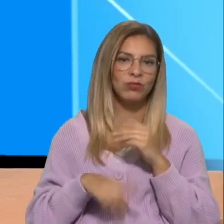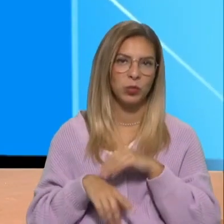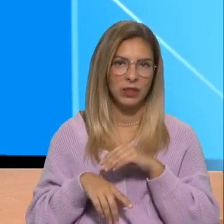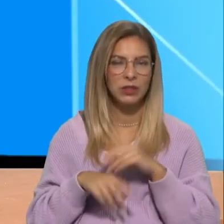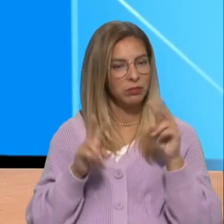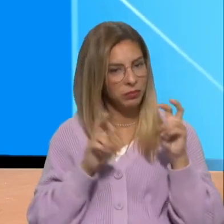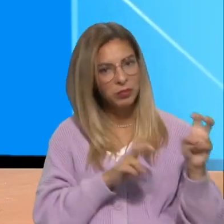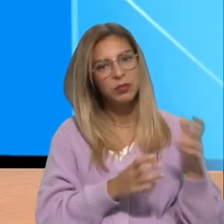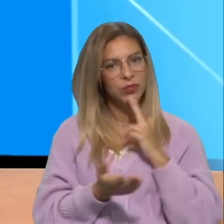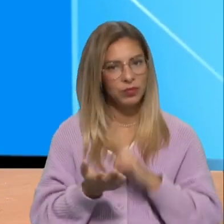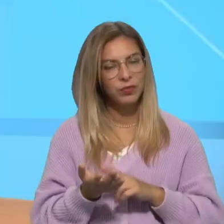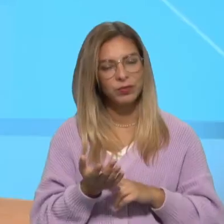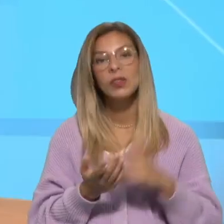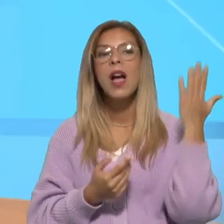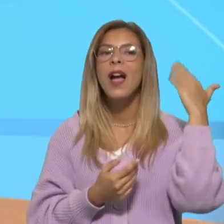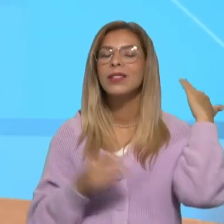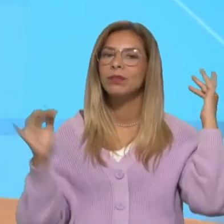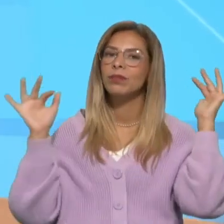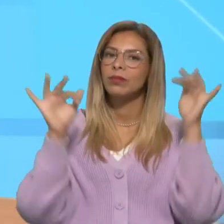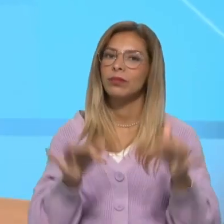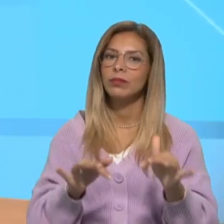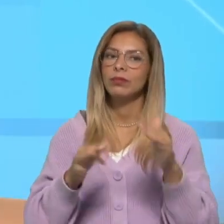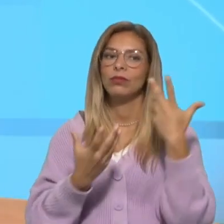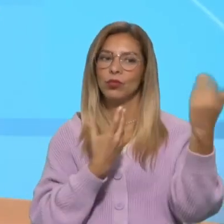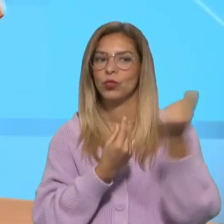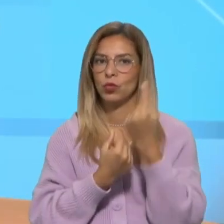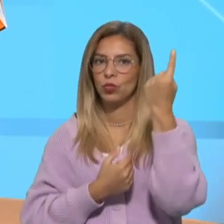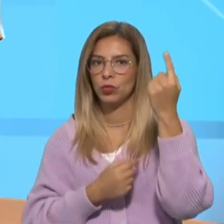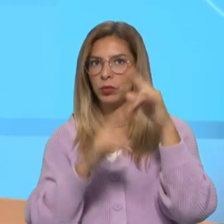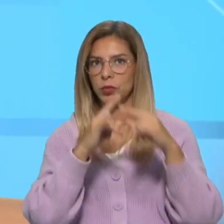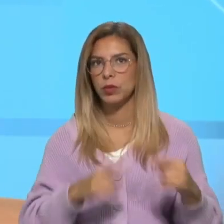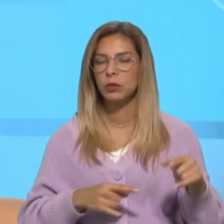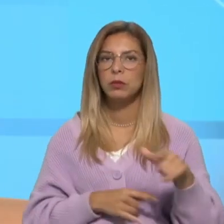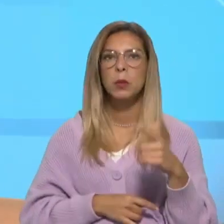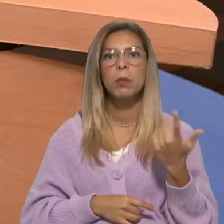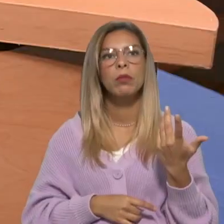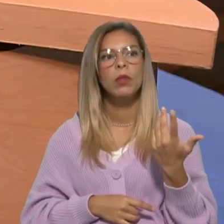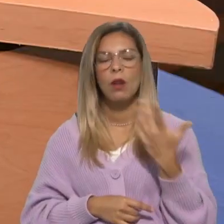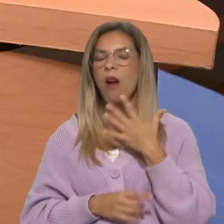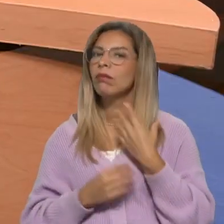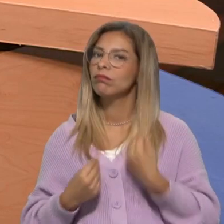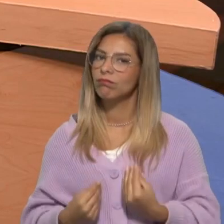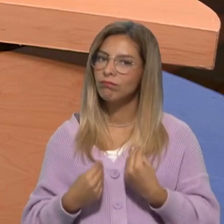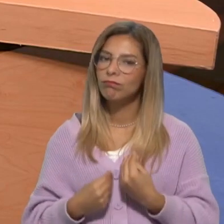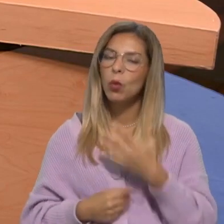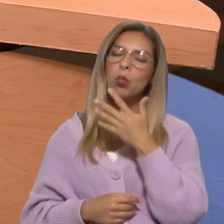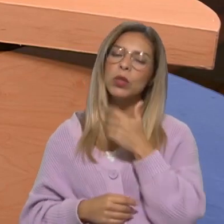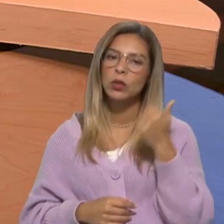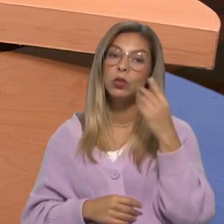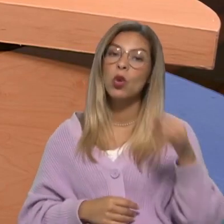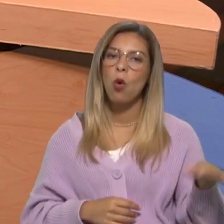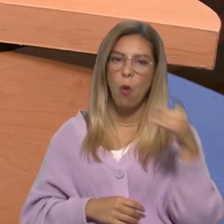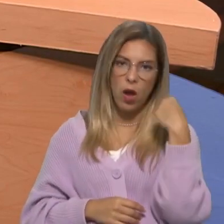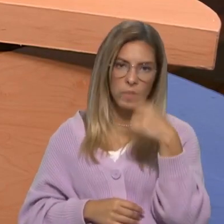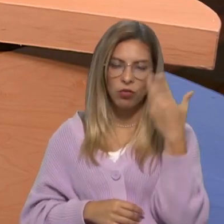aquele encontro em Oeiras, quando foste com um refugiado, não é? Sim, Estavam à espera de alguém. Sim, foi extraordinário. Foi muito bonito também, porque